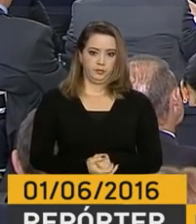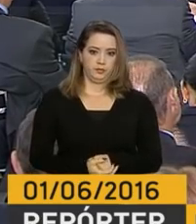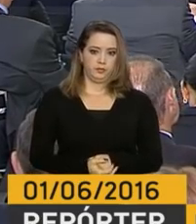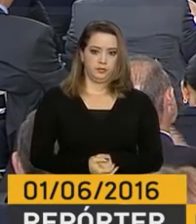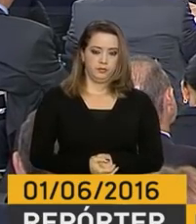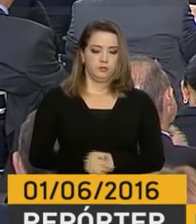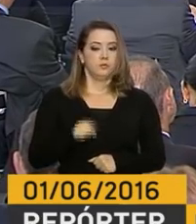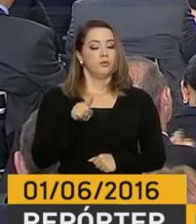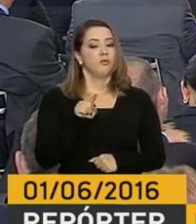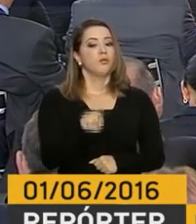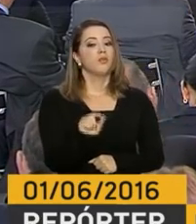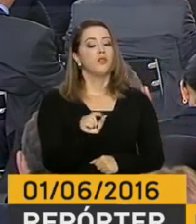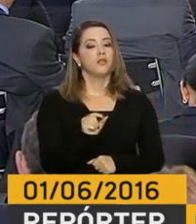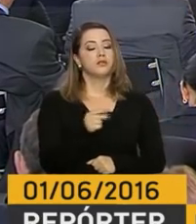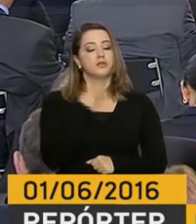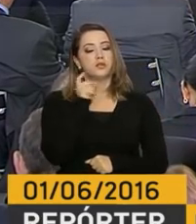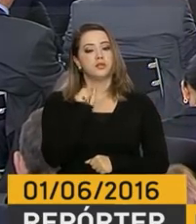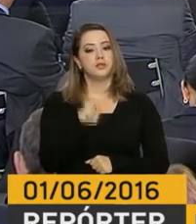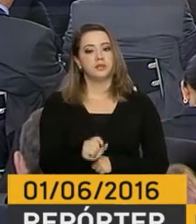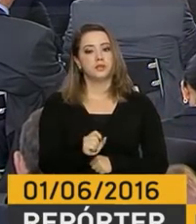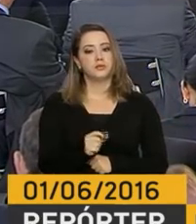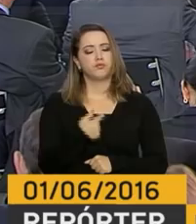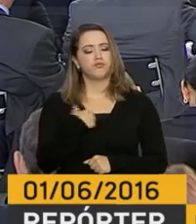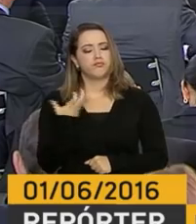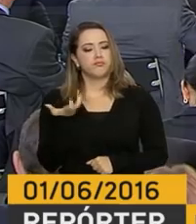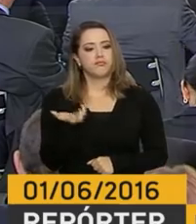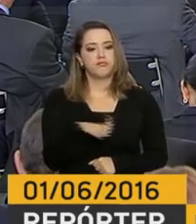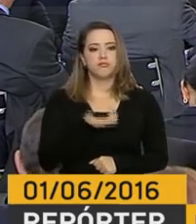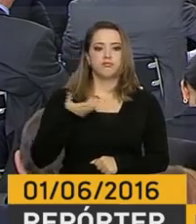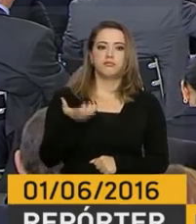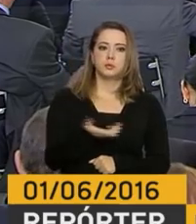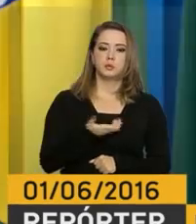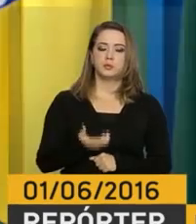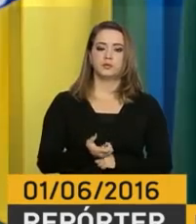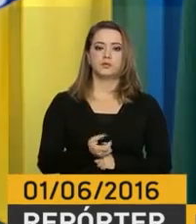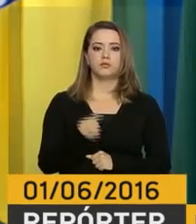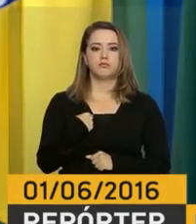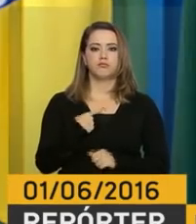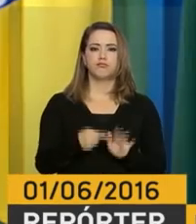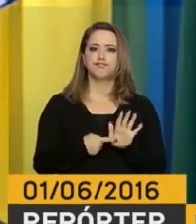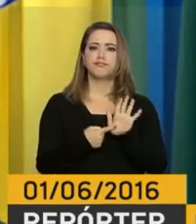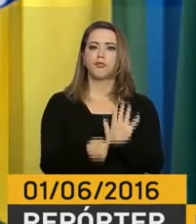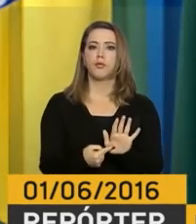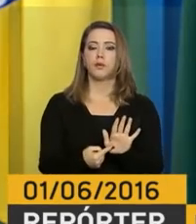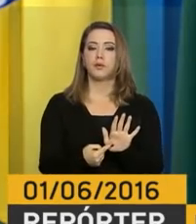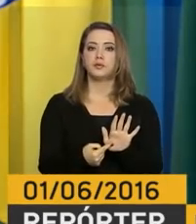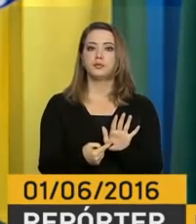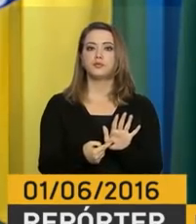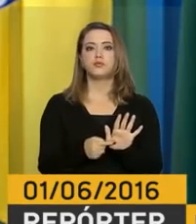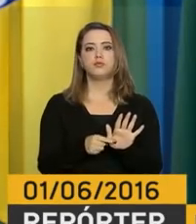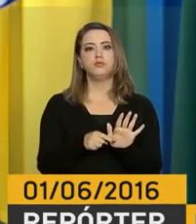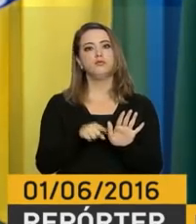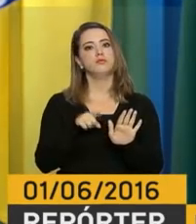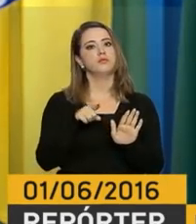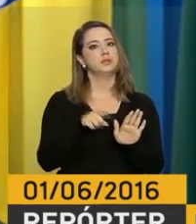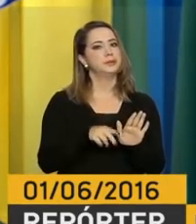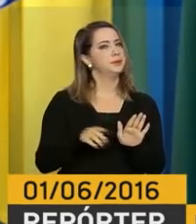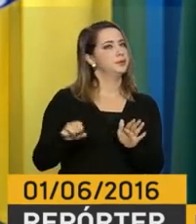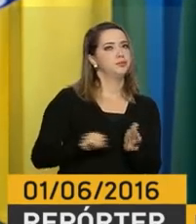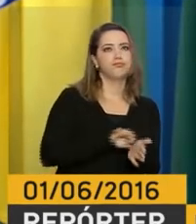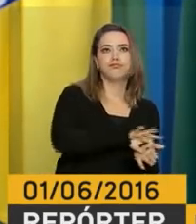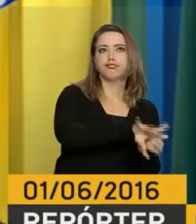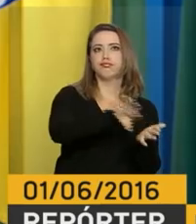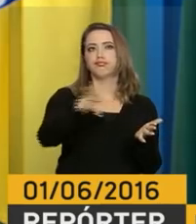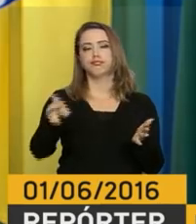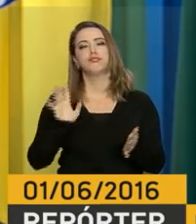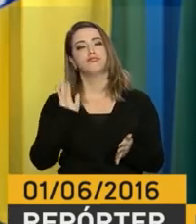neste particular eu quero eh revelar pela inima vez